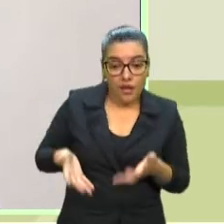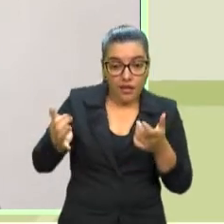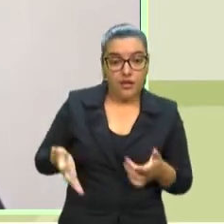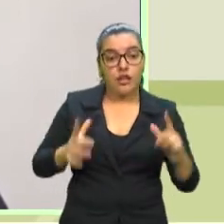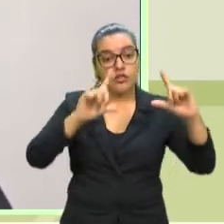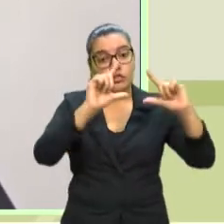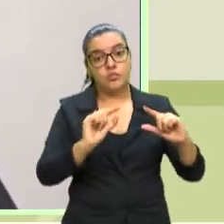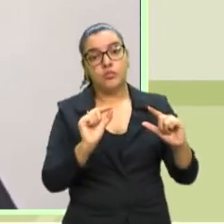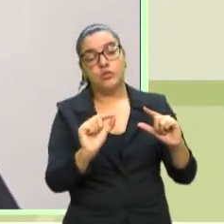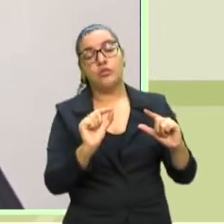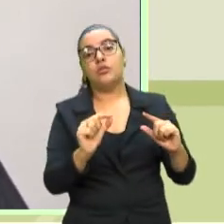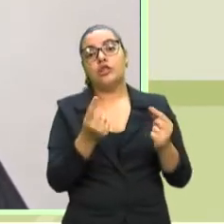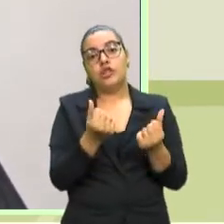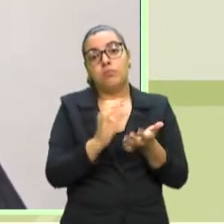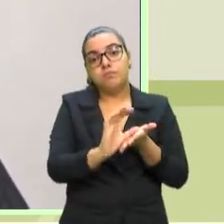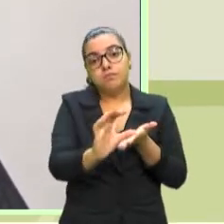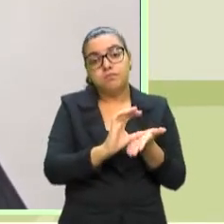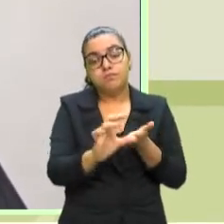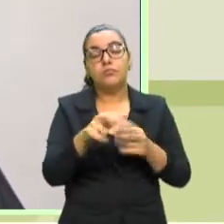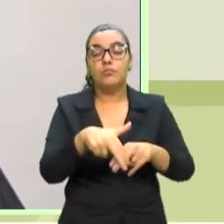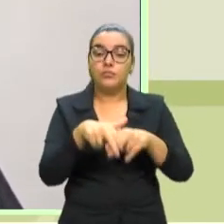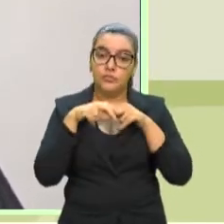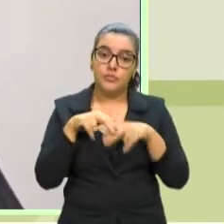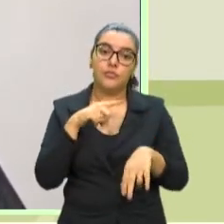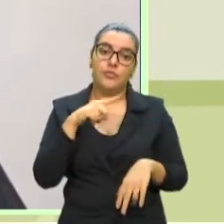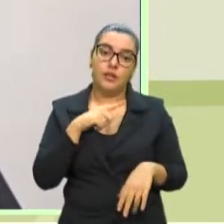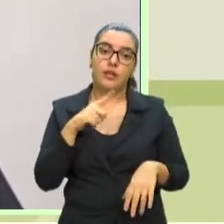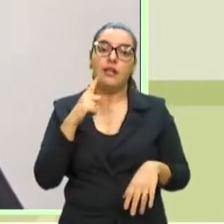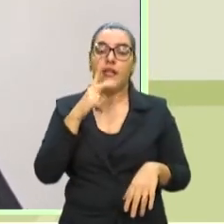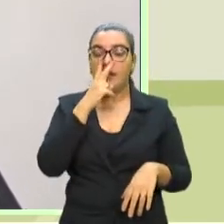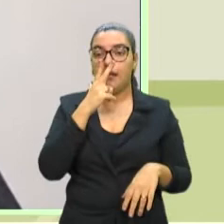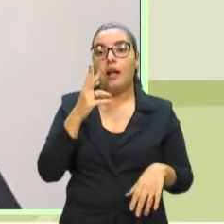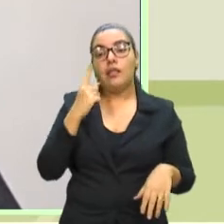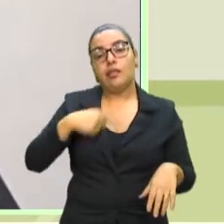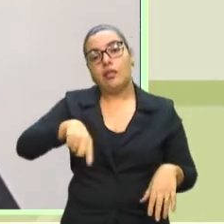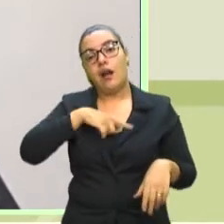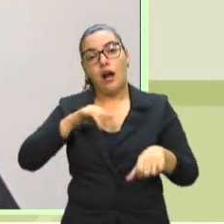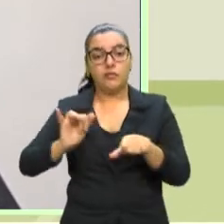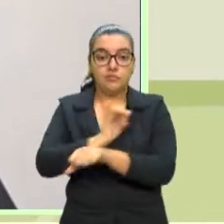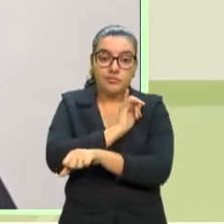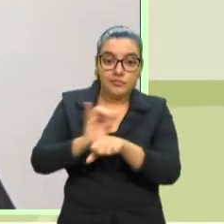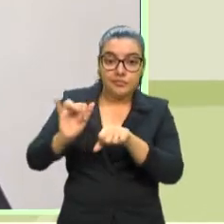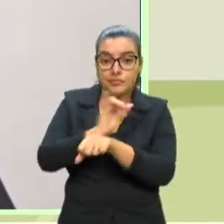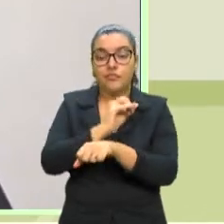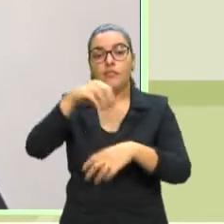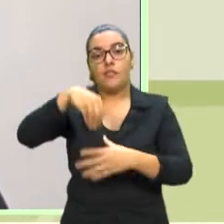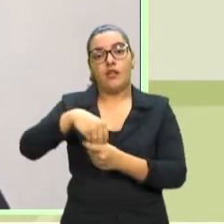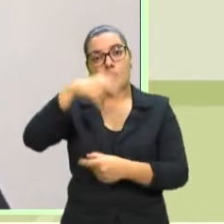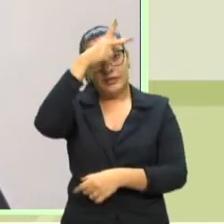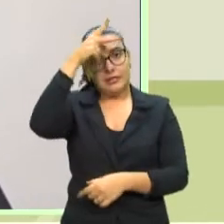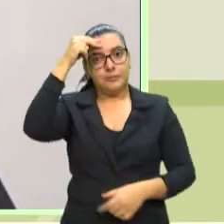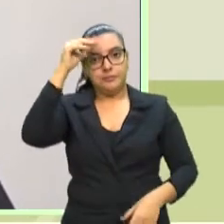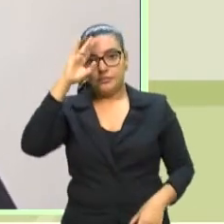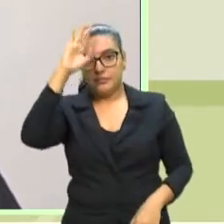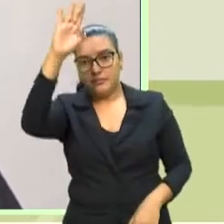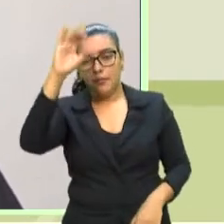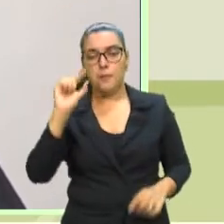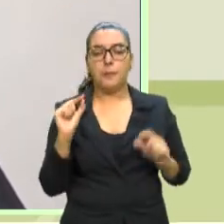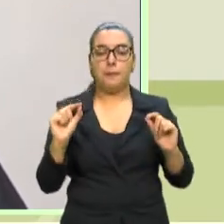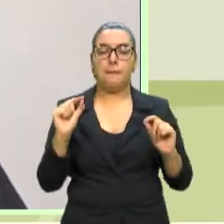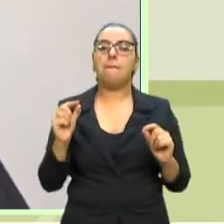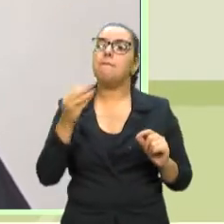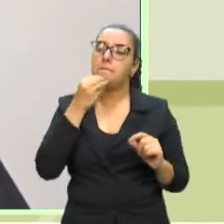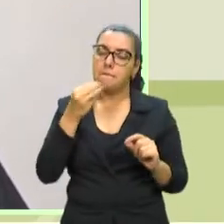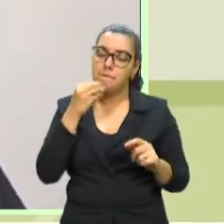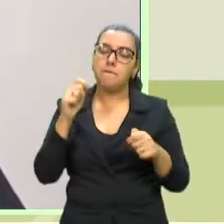diminuição nos repasses. Então, está tendo uma reengenharia dentro da prefeitura, priorizando o que devemos realmente